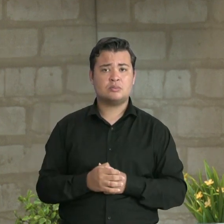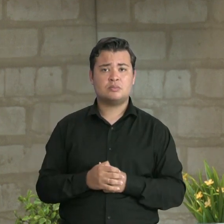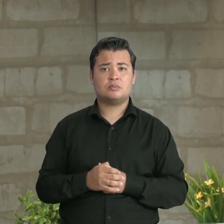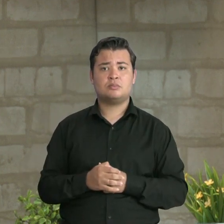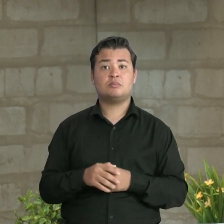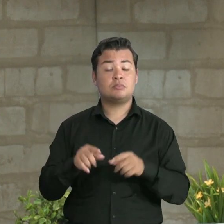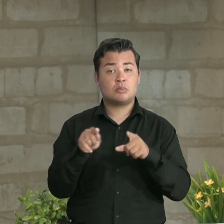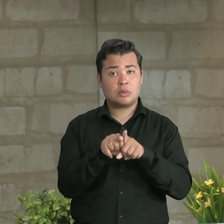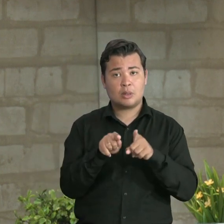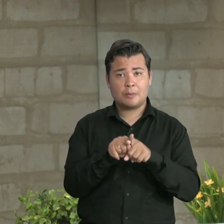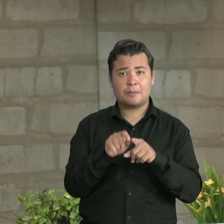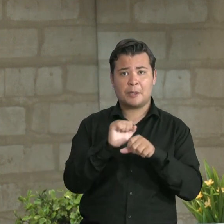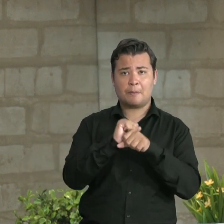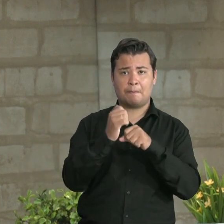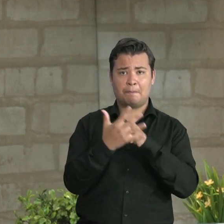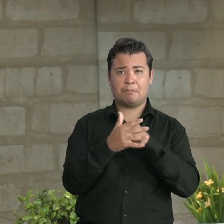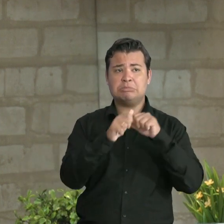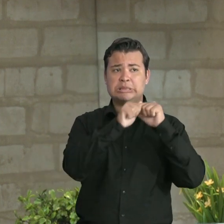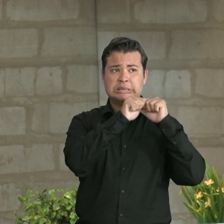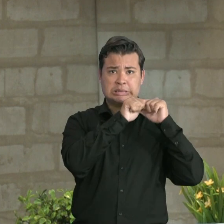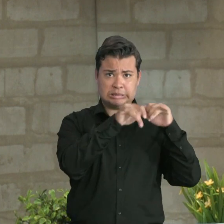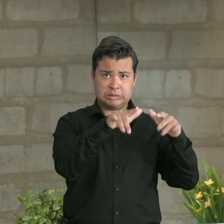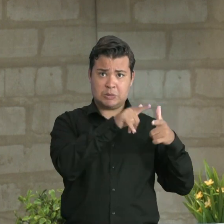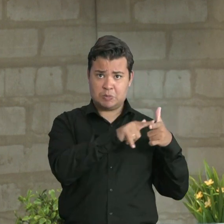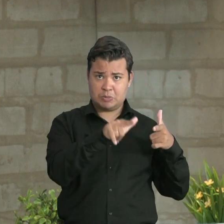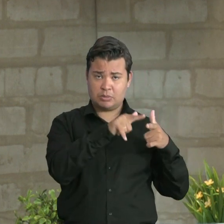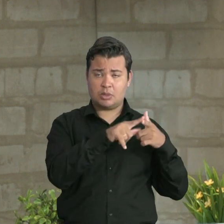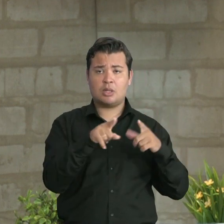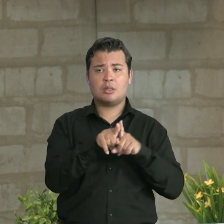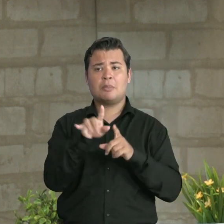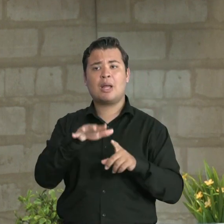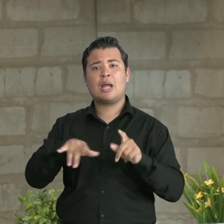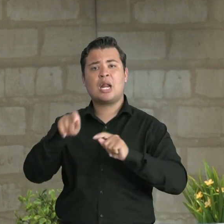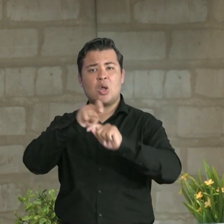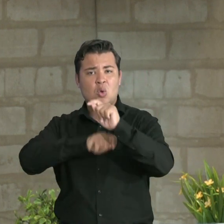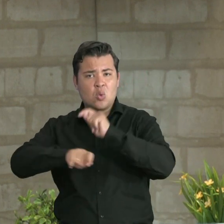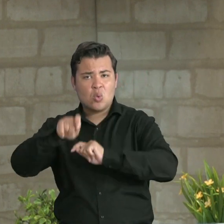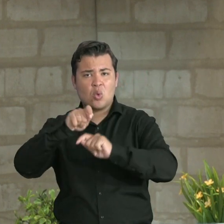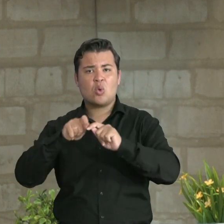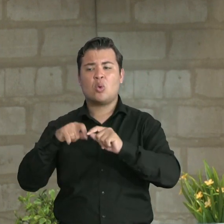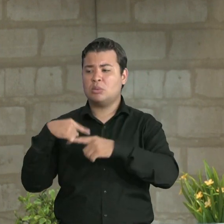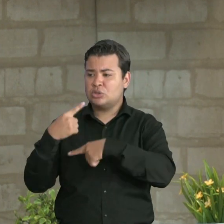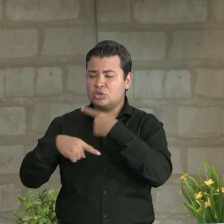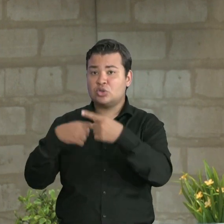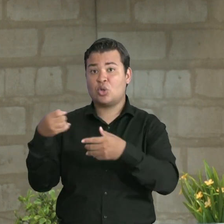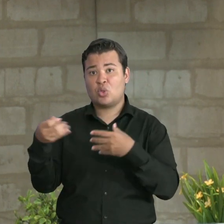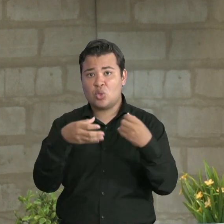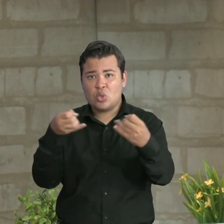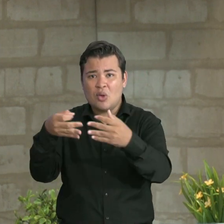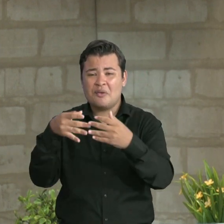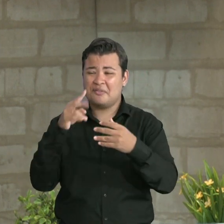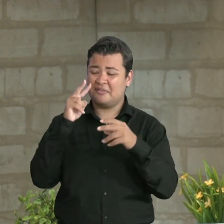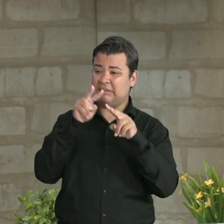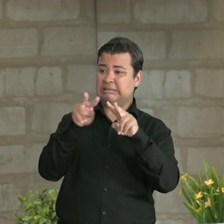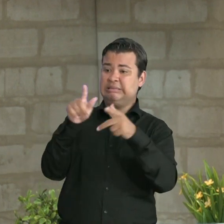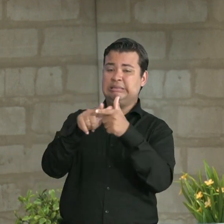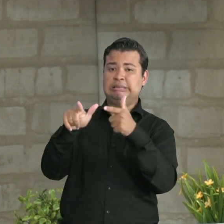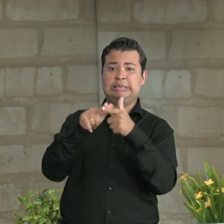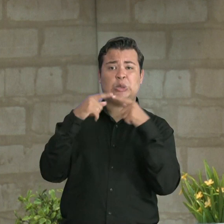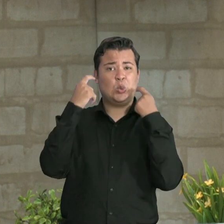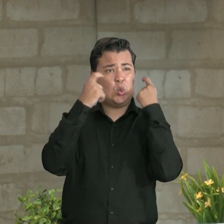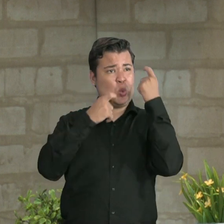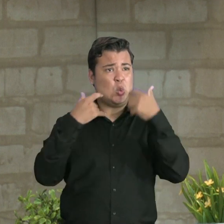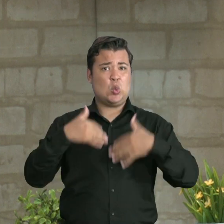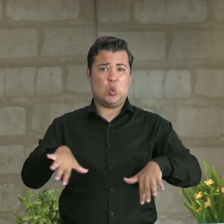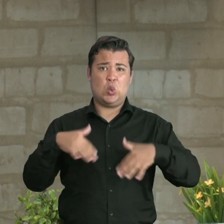só da pandemia, mas do modelo econômico, quando a gente projeta para o futuro, para essa nova geração, é realmente muito preocupante.